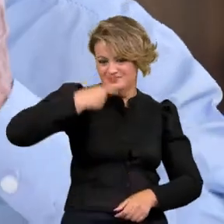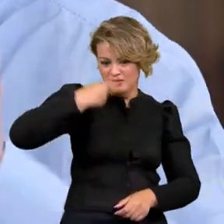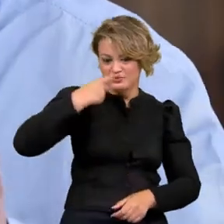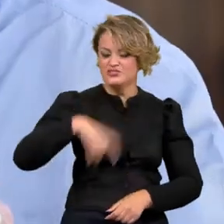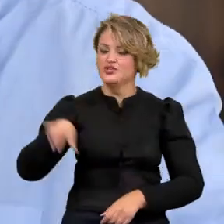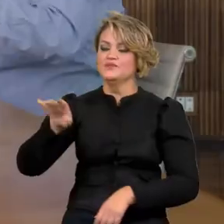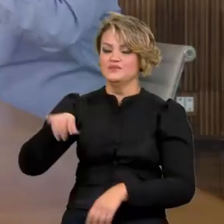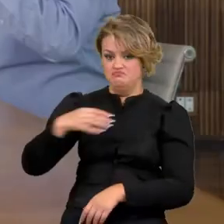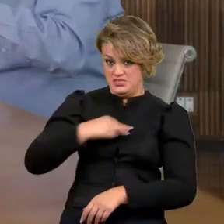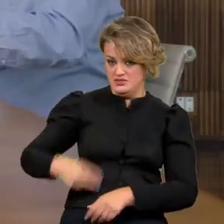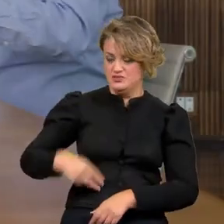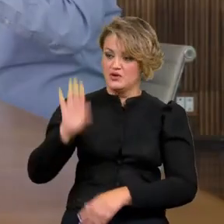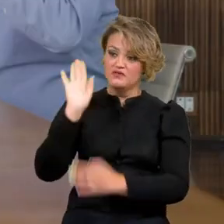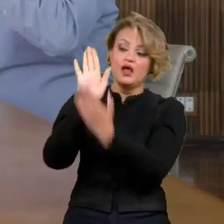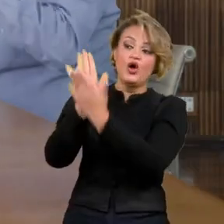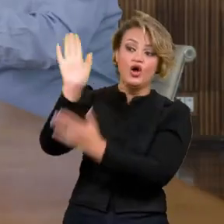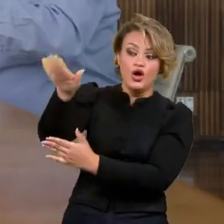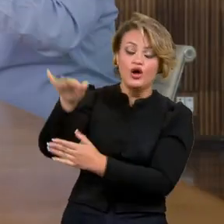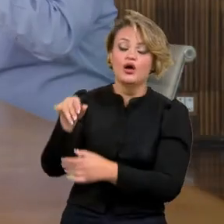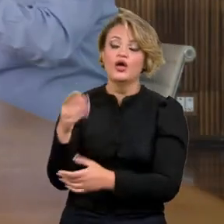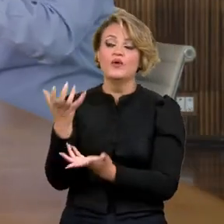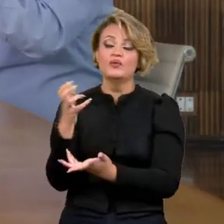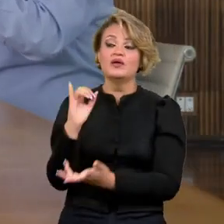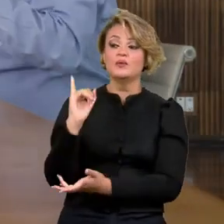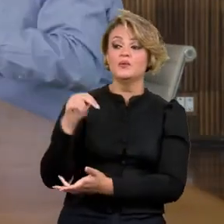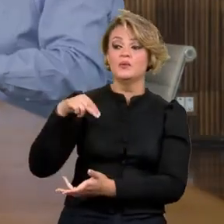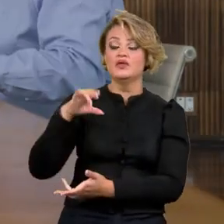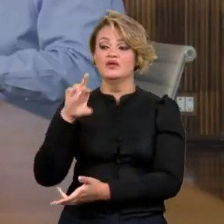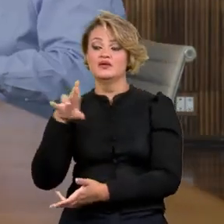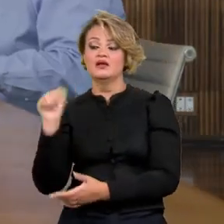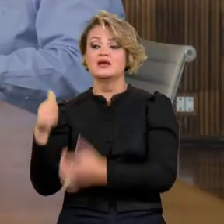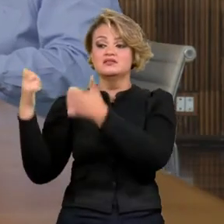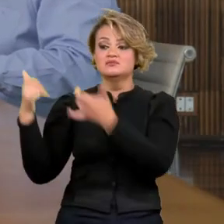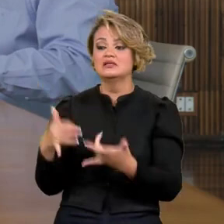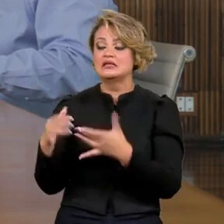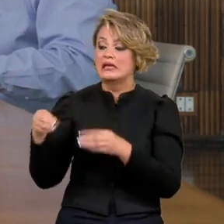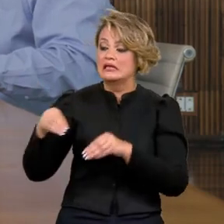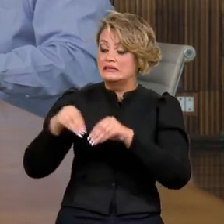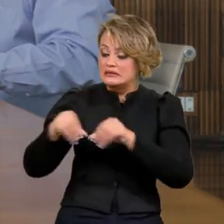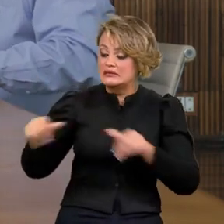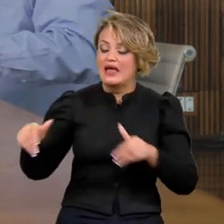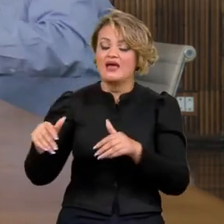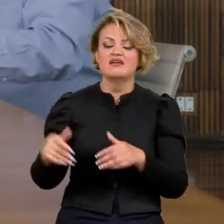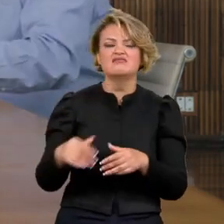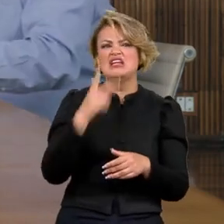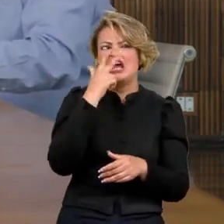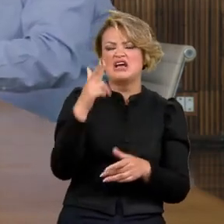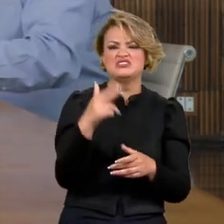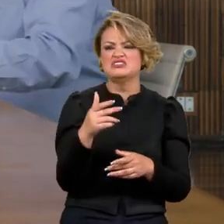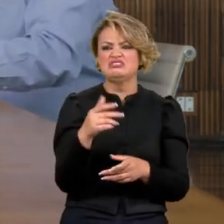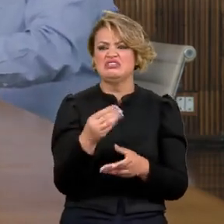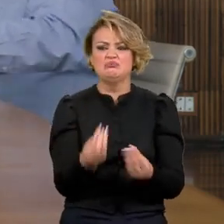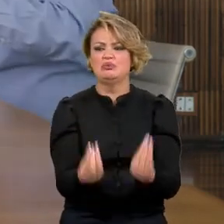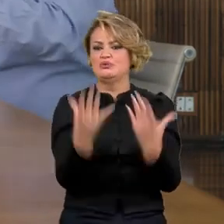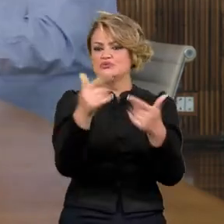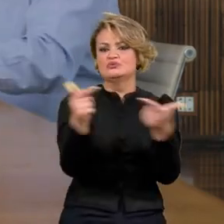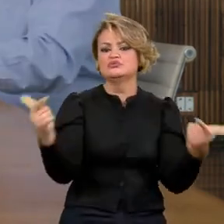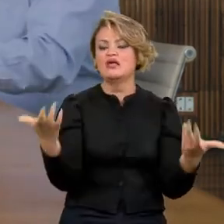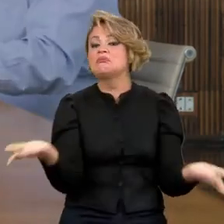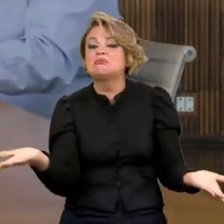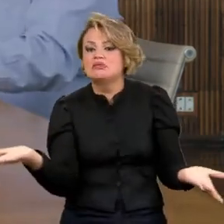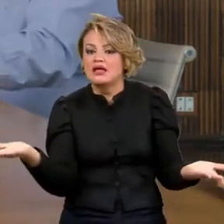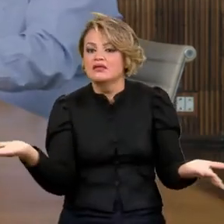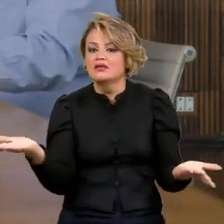a totalidade de terra onde ociosas que ele acha que tem no Brasil então disso que a gente vai discutir com a contagem